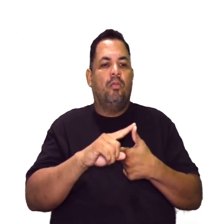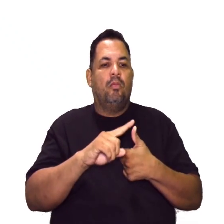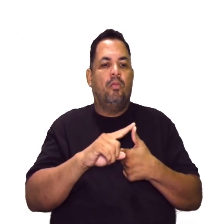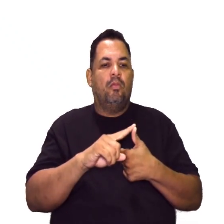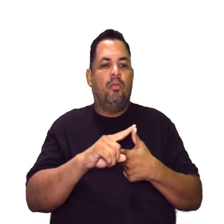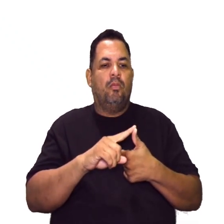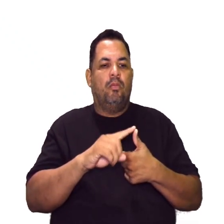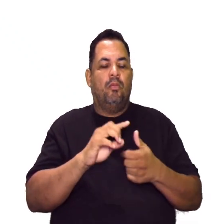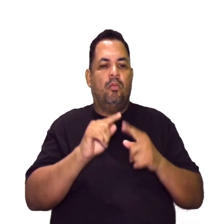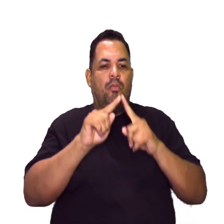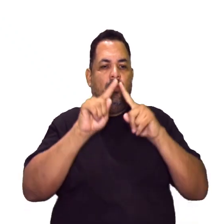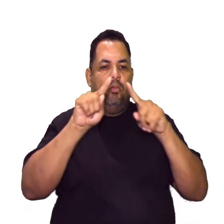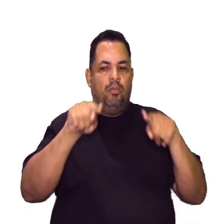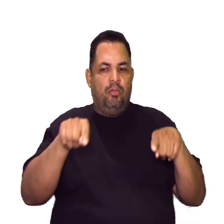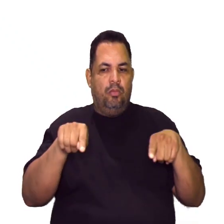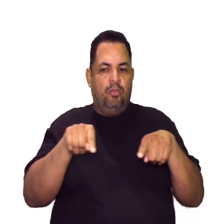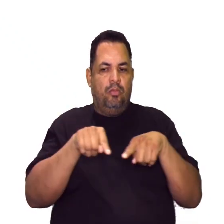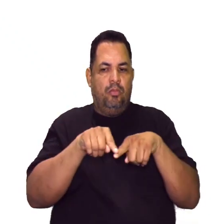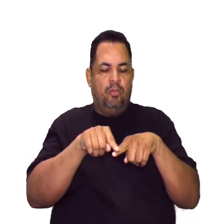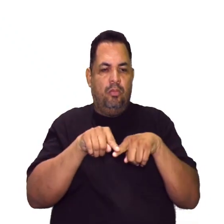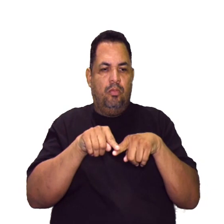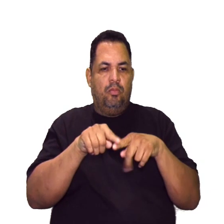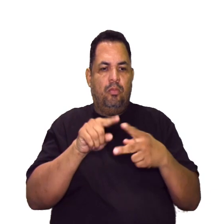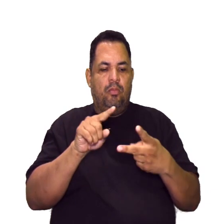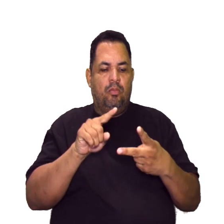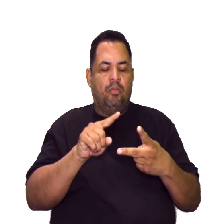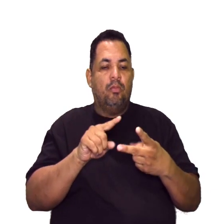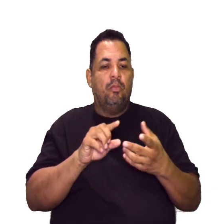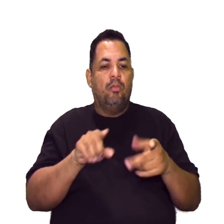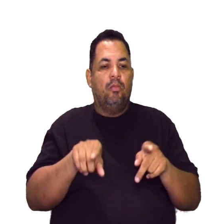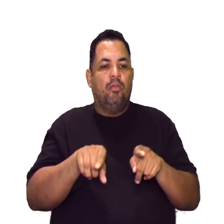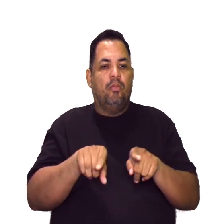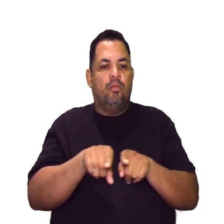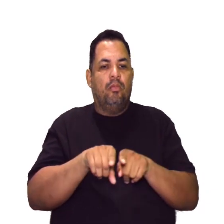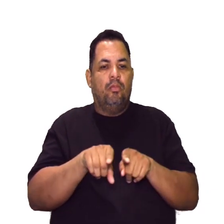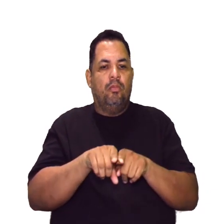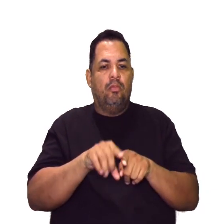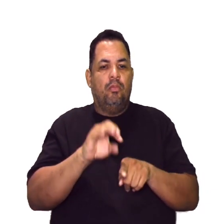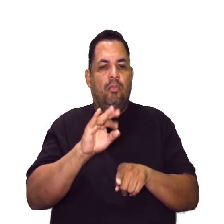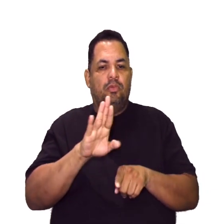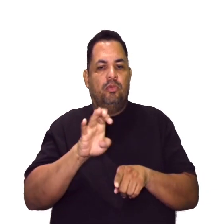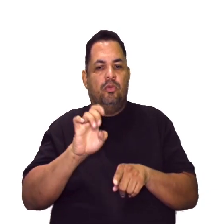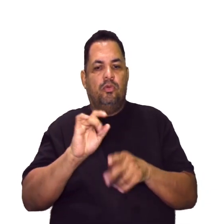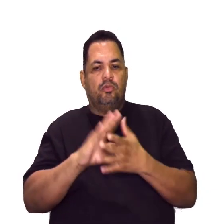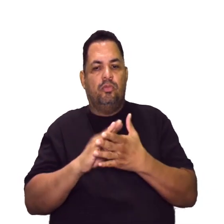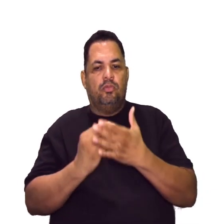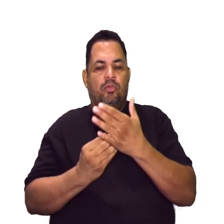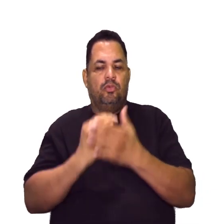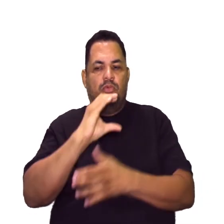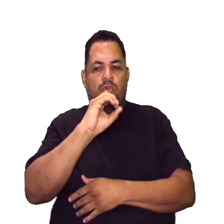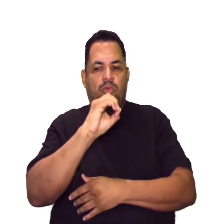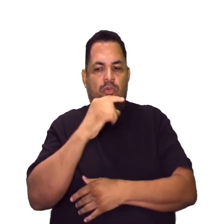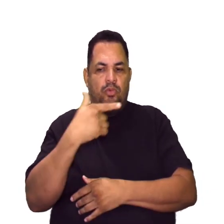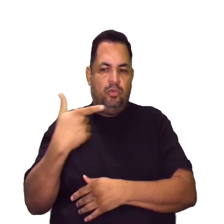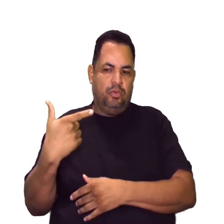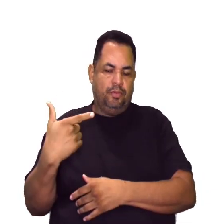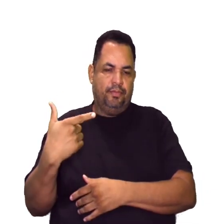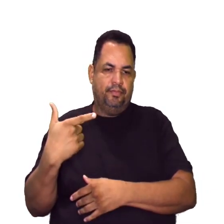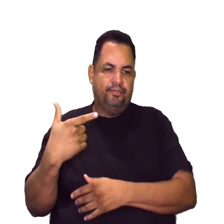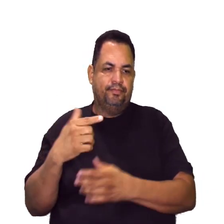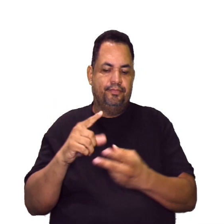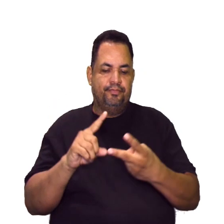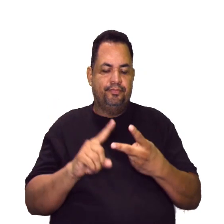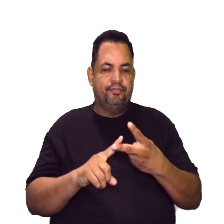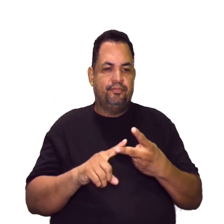geometria? Ele é trigonal e ele é um isótopo do gás oxigênio.